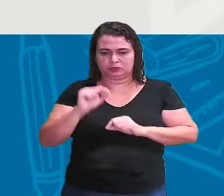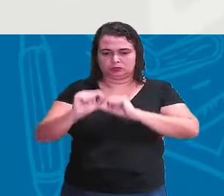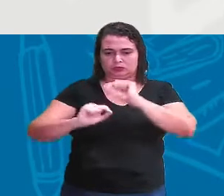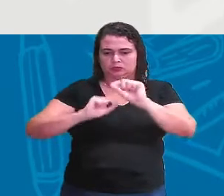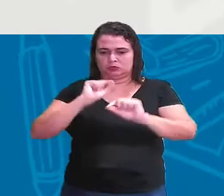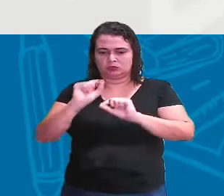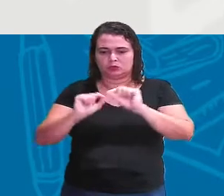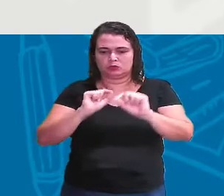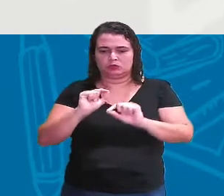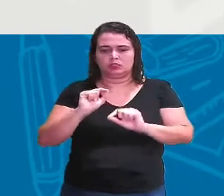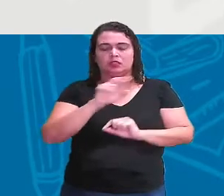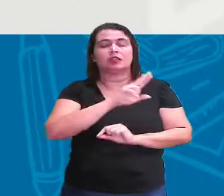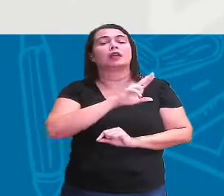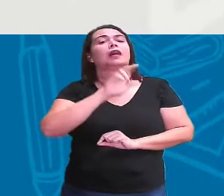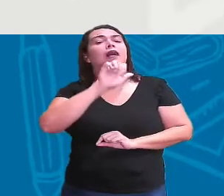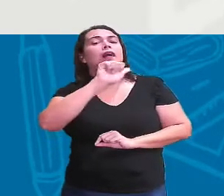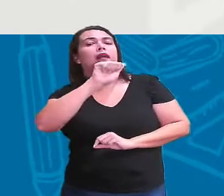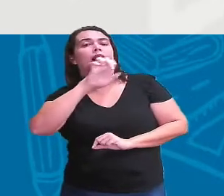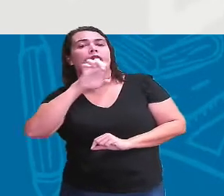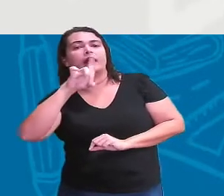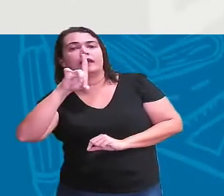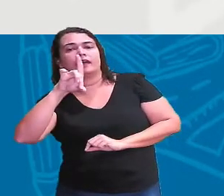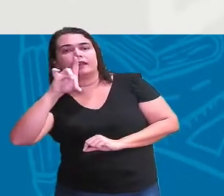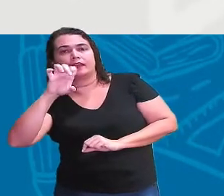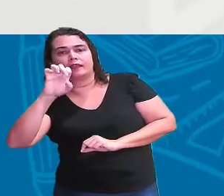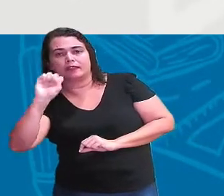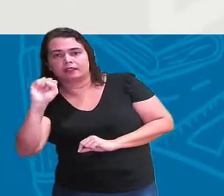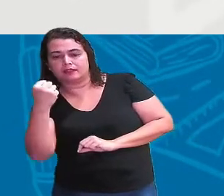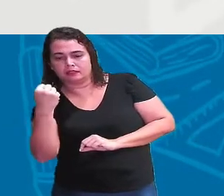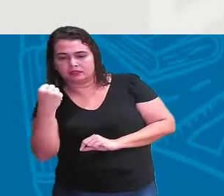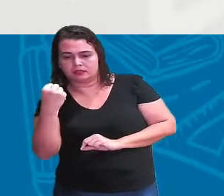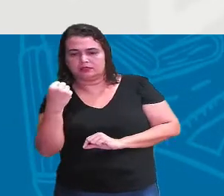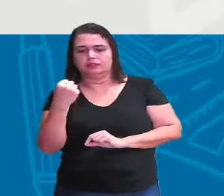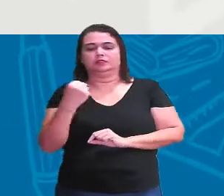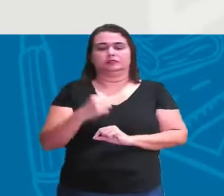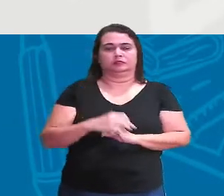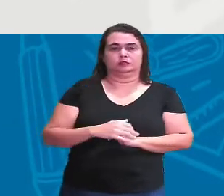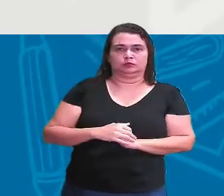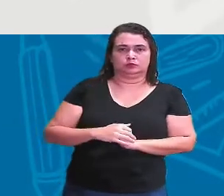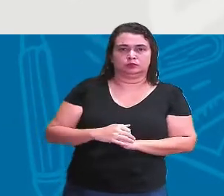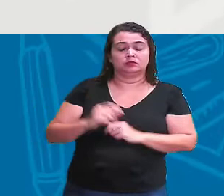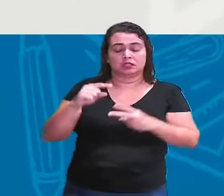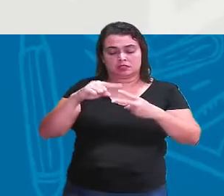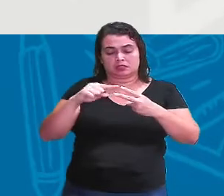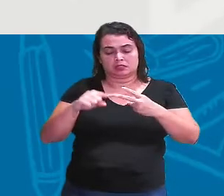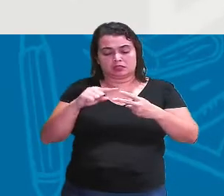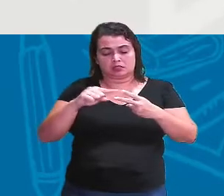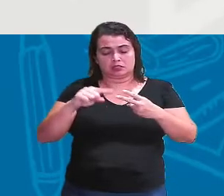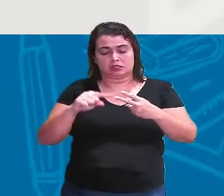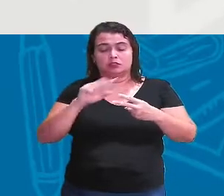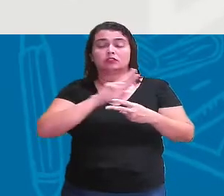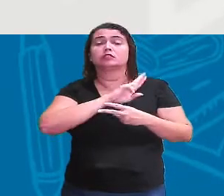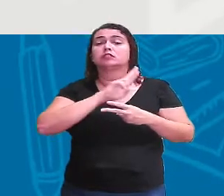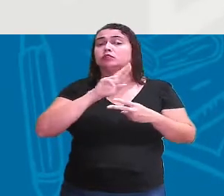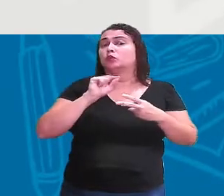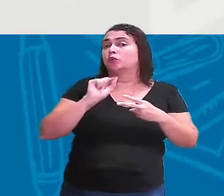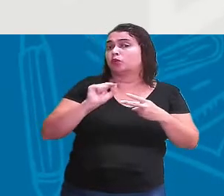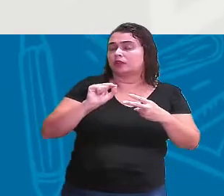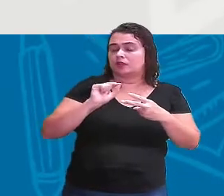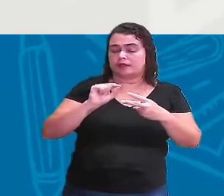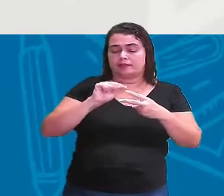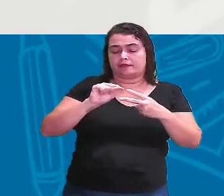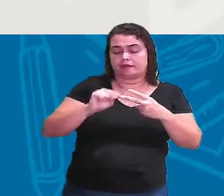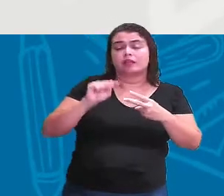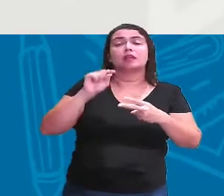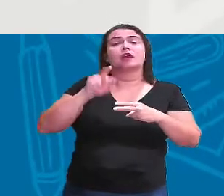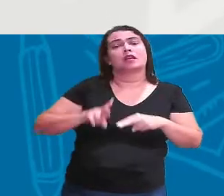albopictus. Guarda essas informações que faz toda a diferença para você ficar com o quê? Com muito mais repertório intelectual. Para o quê? Para te